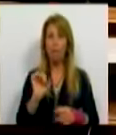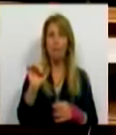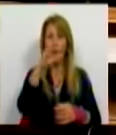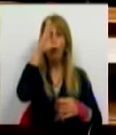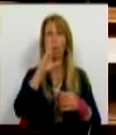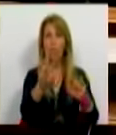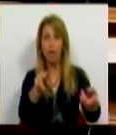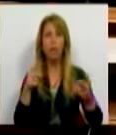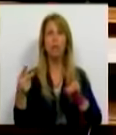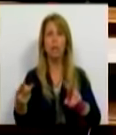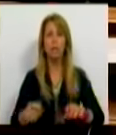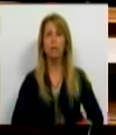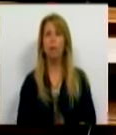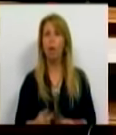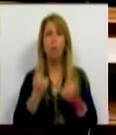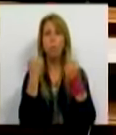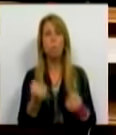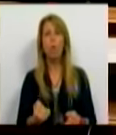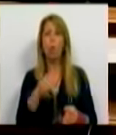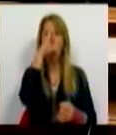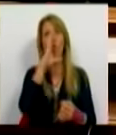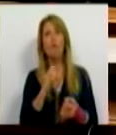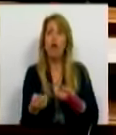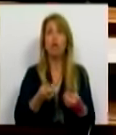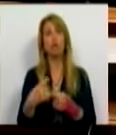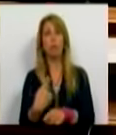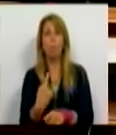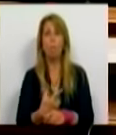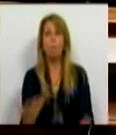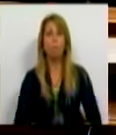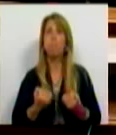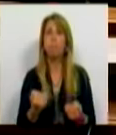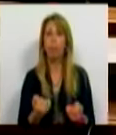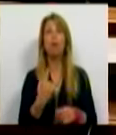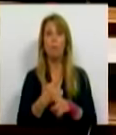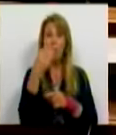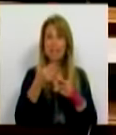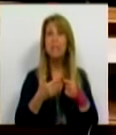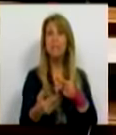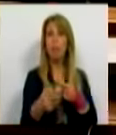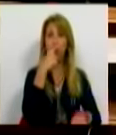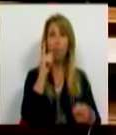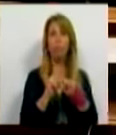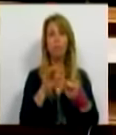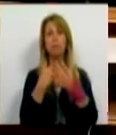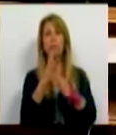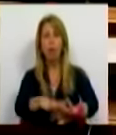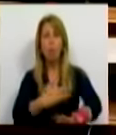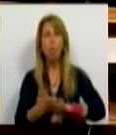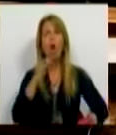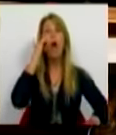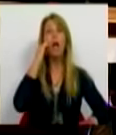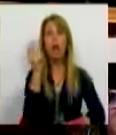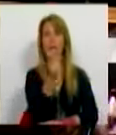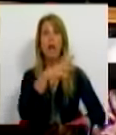transição nem sequer foi capaz de ser um governo de gestão e ainda agravou em poucas semanas os erros políticos e de gestão do vosso